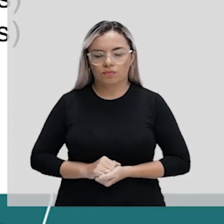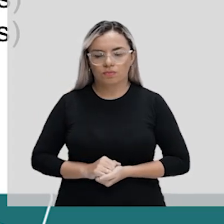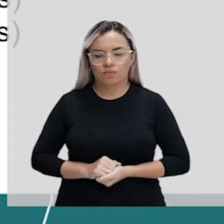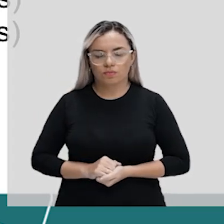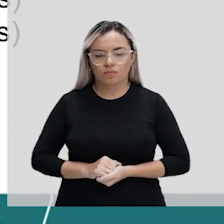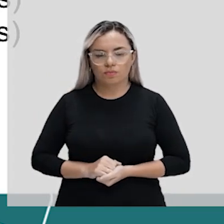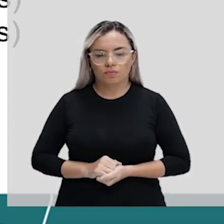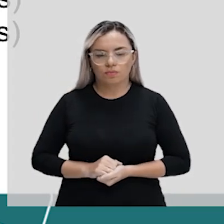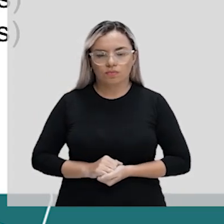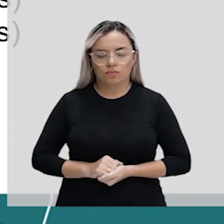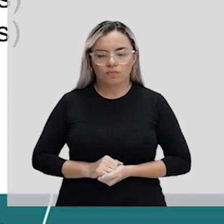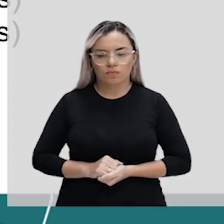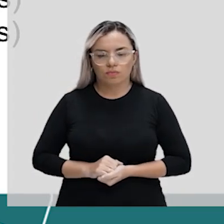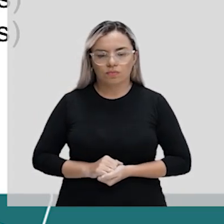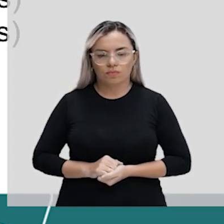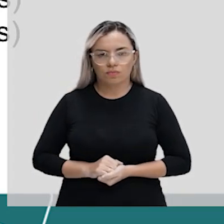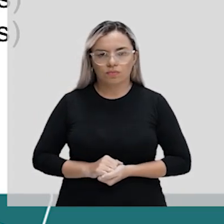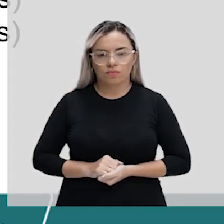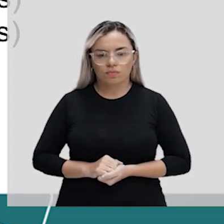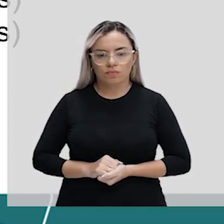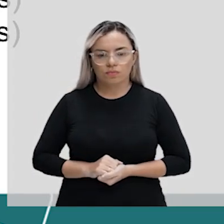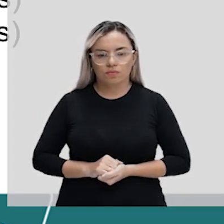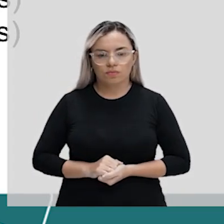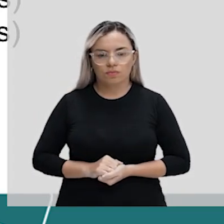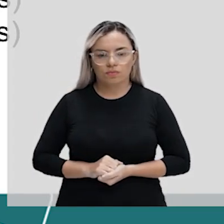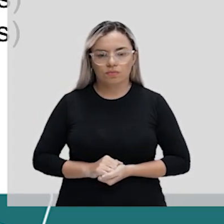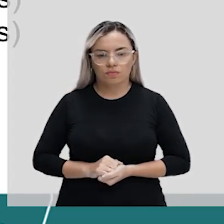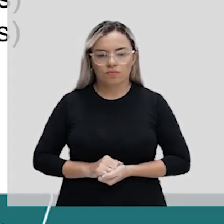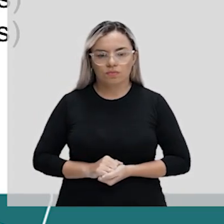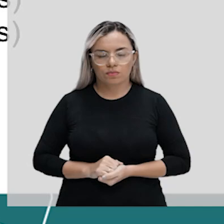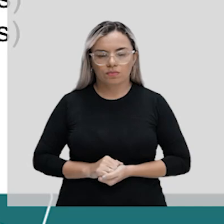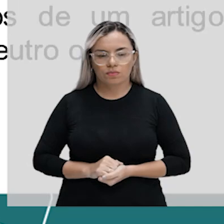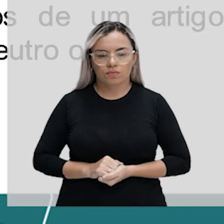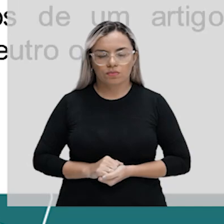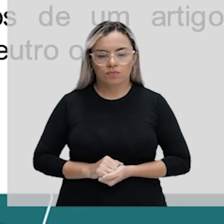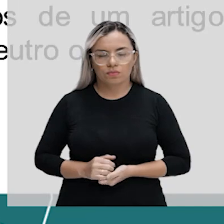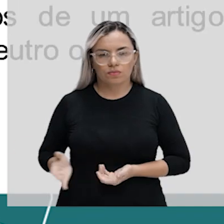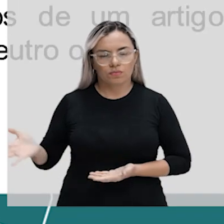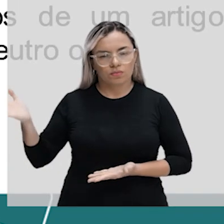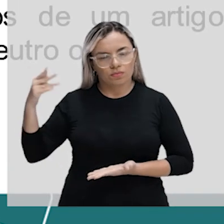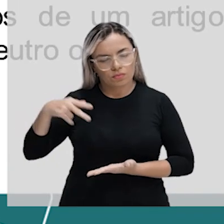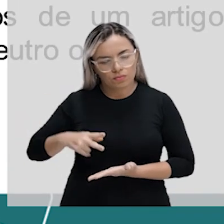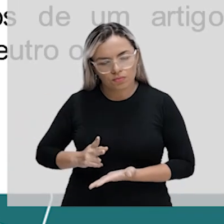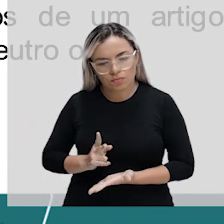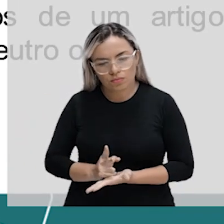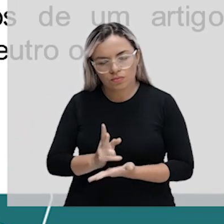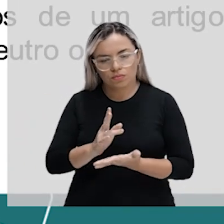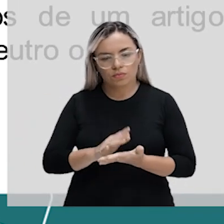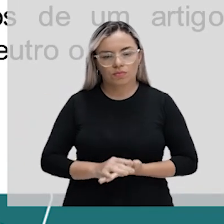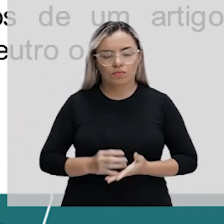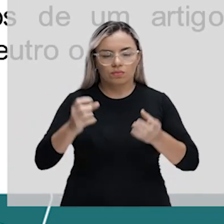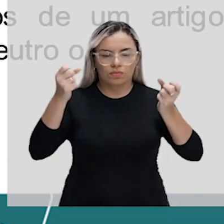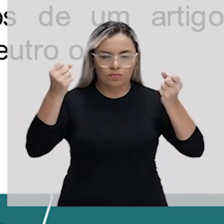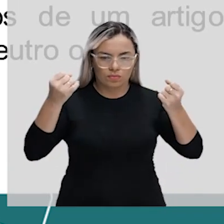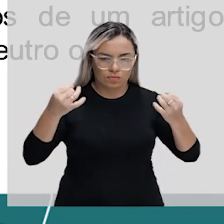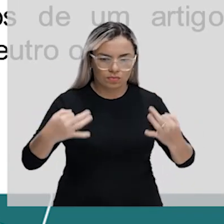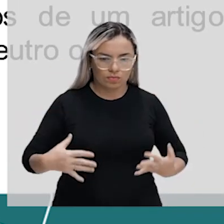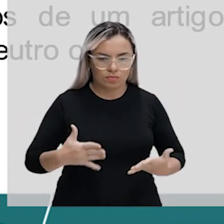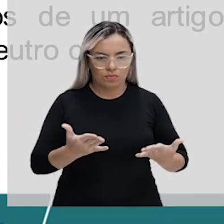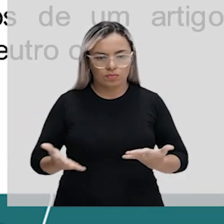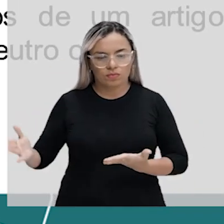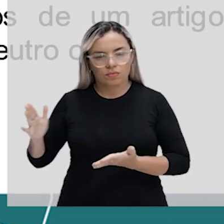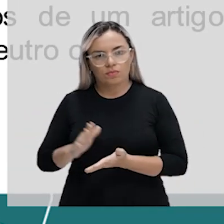ou vuestros e vuestras, tá? Dando continuidade, já los